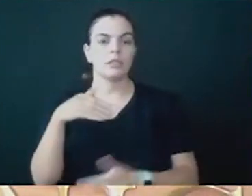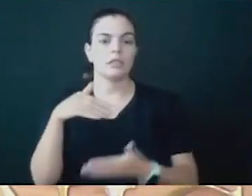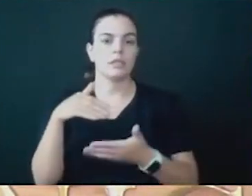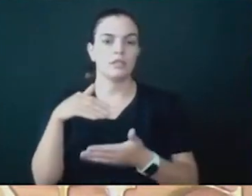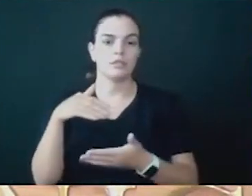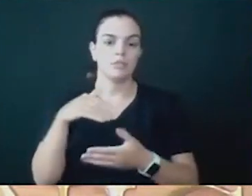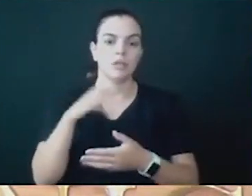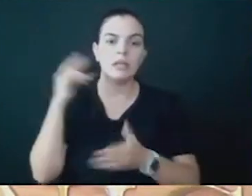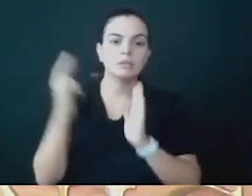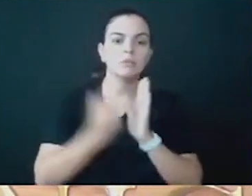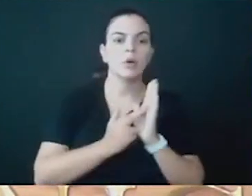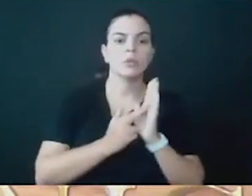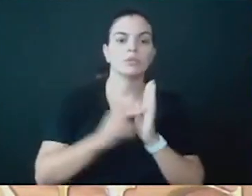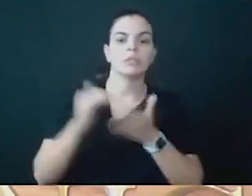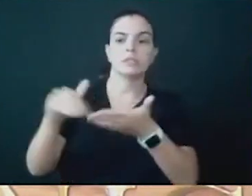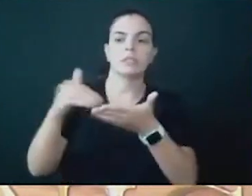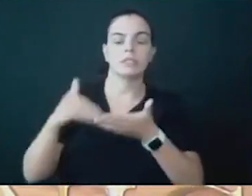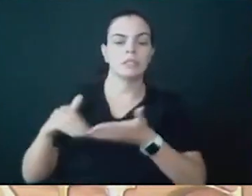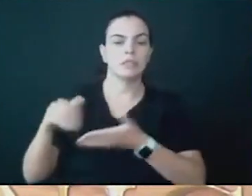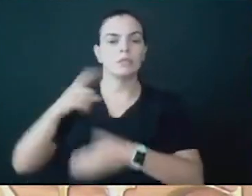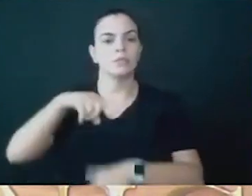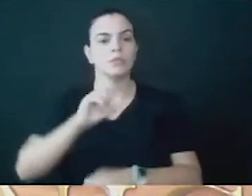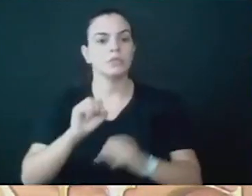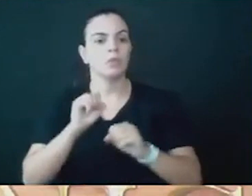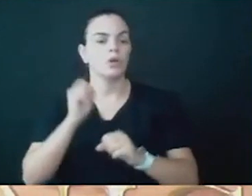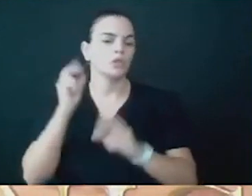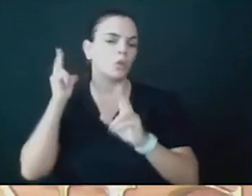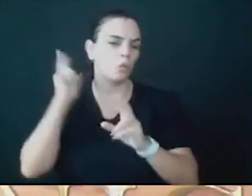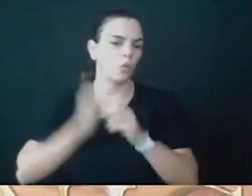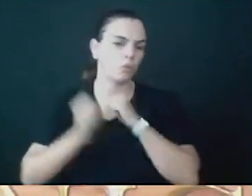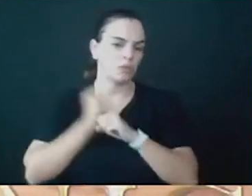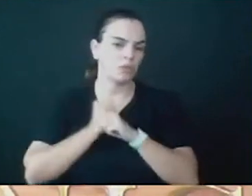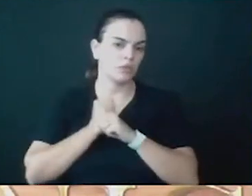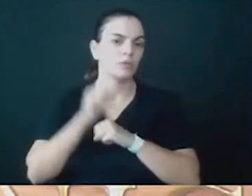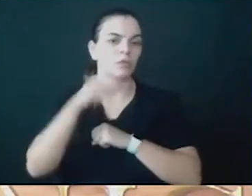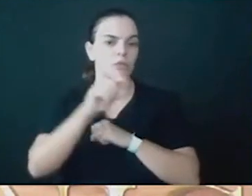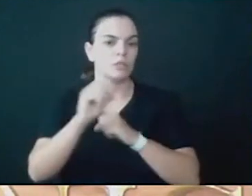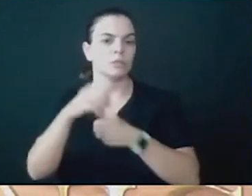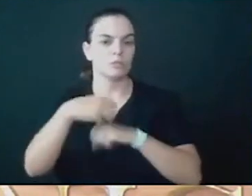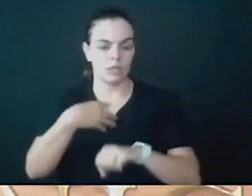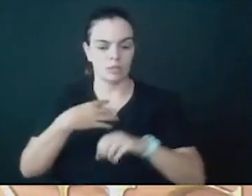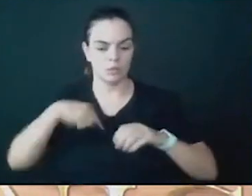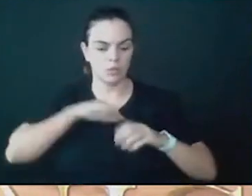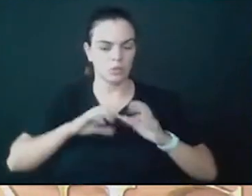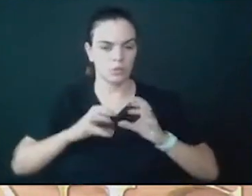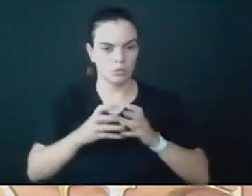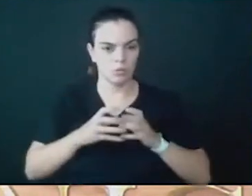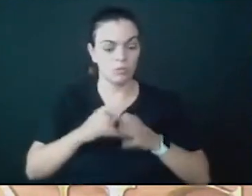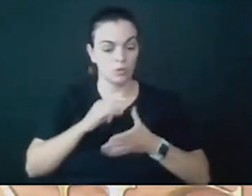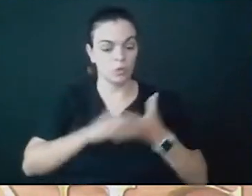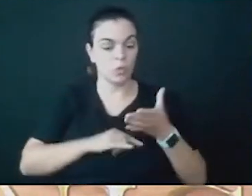podem encaminhar, como nós fizemos no ano passado, para a comissão. A comissão formula um documento único com todos